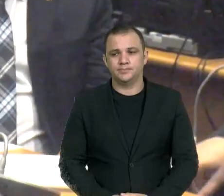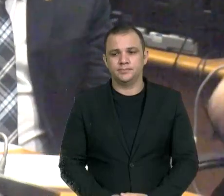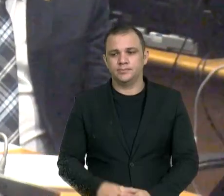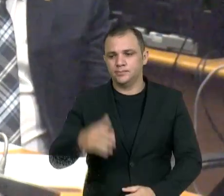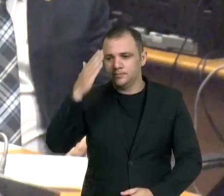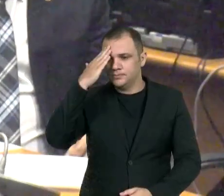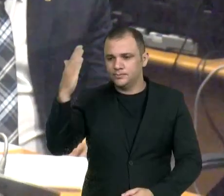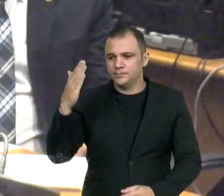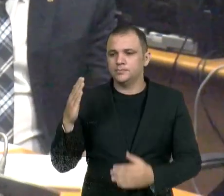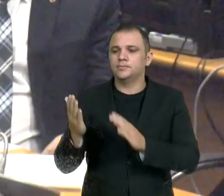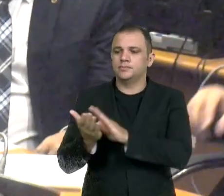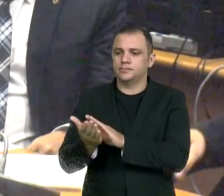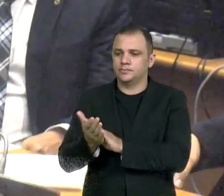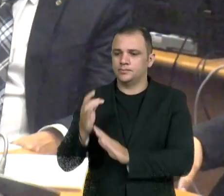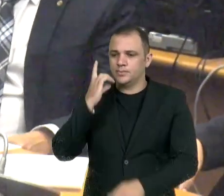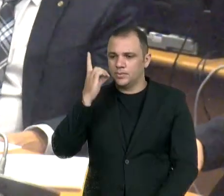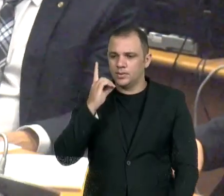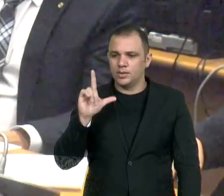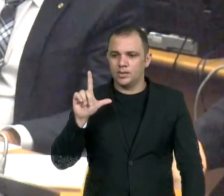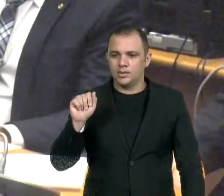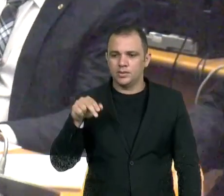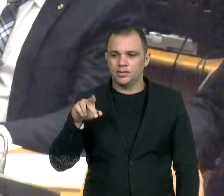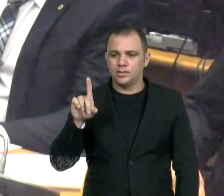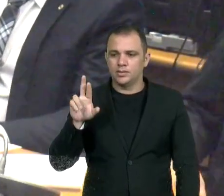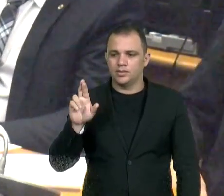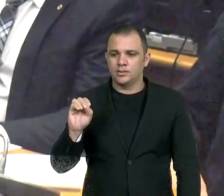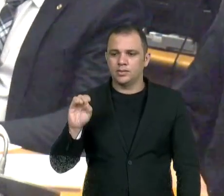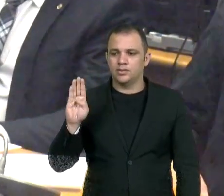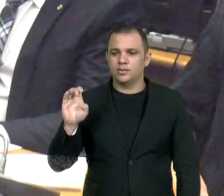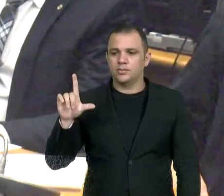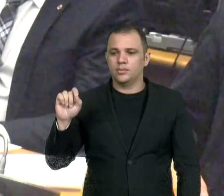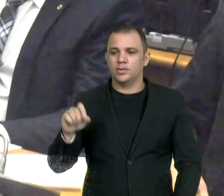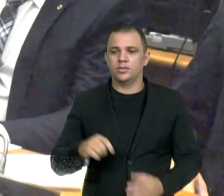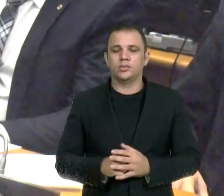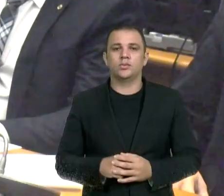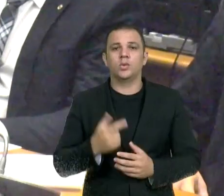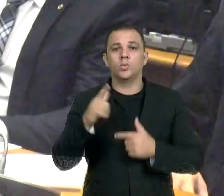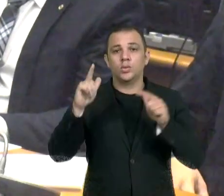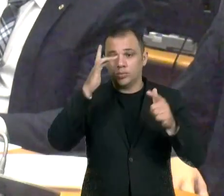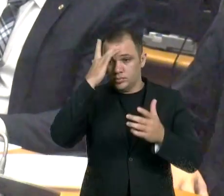Agradeço e parabenizo o deputado Leandro Belo. Sem mais